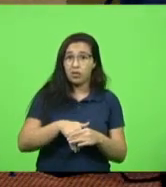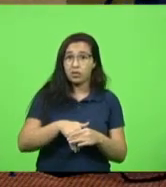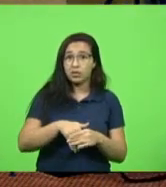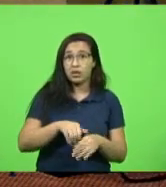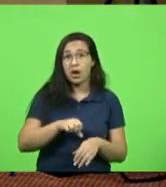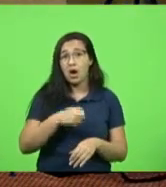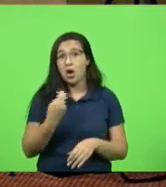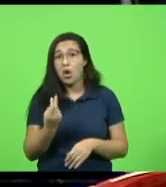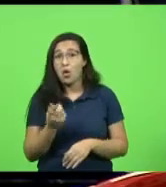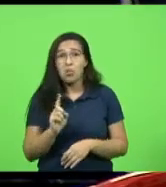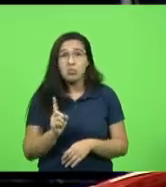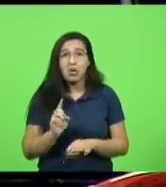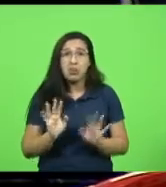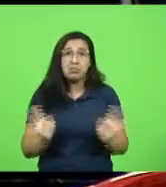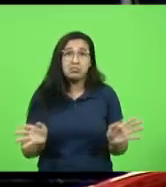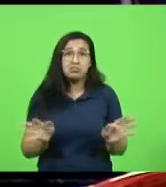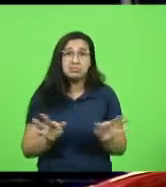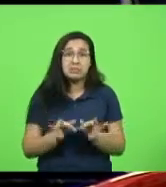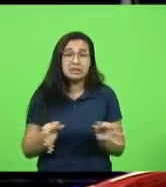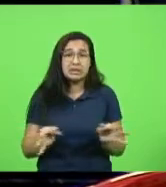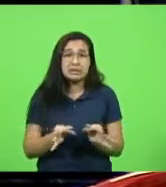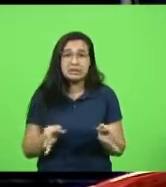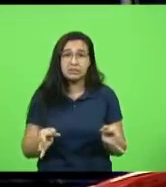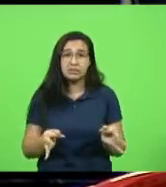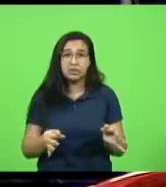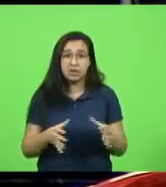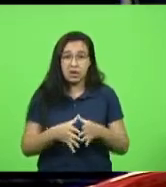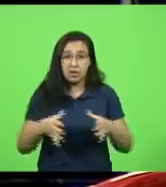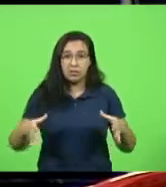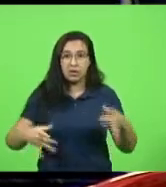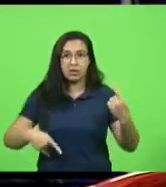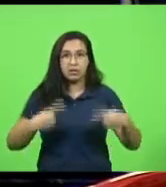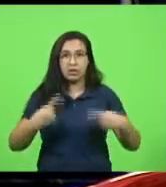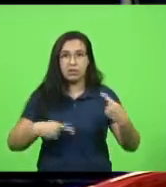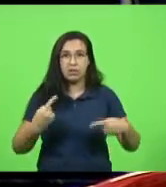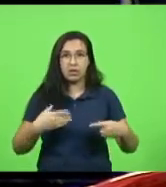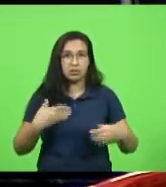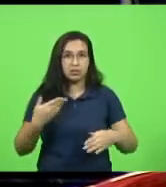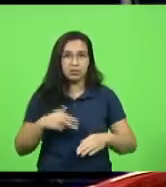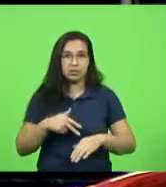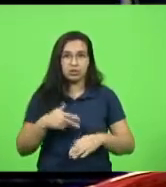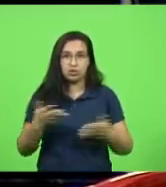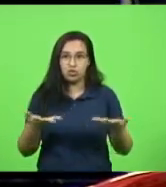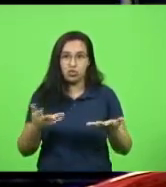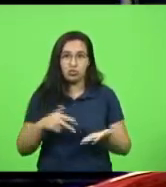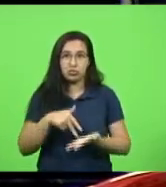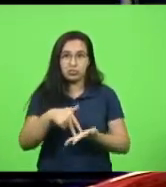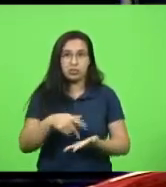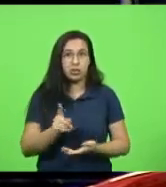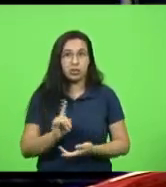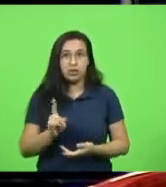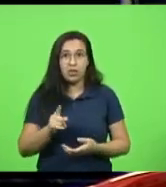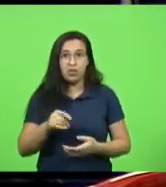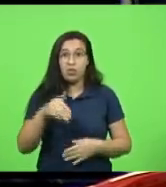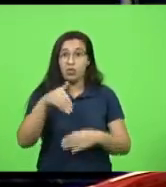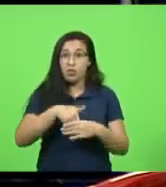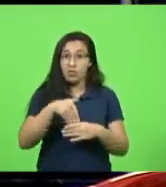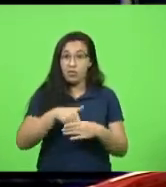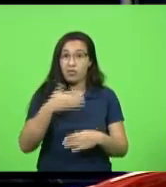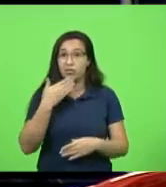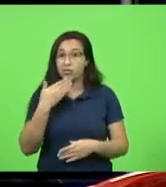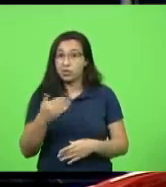o requerimento. Nós não precisamos ampliar debate, porque não é para isso que nós estamos aqui hoje. Então, votamos o requerimento ou